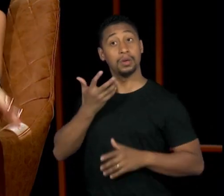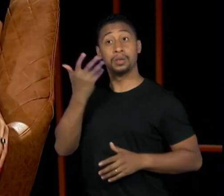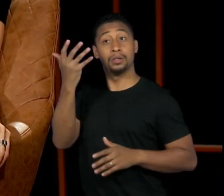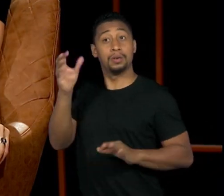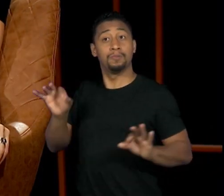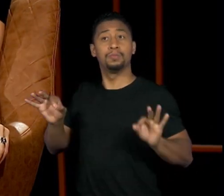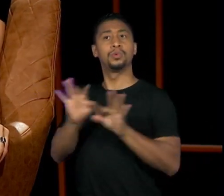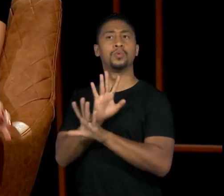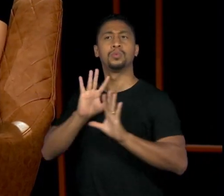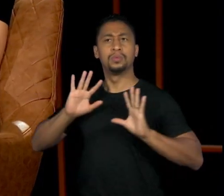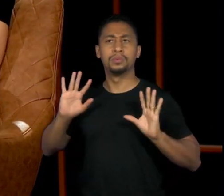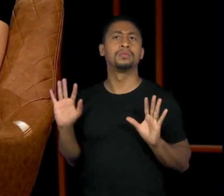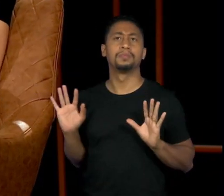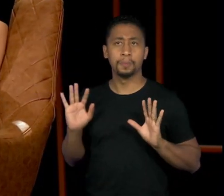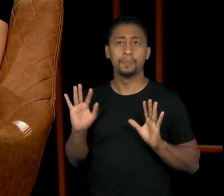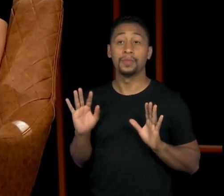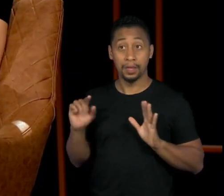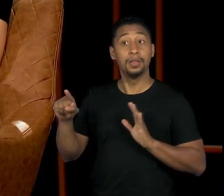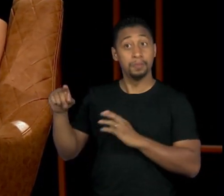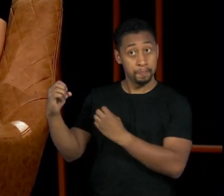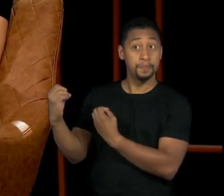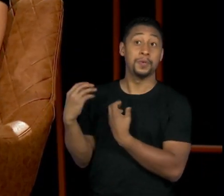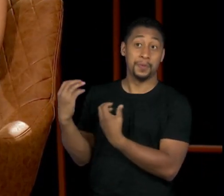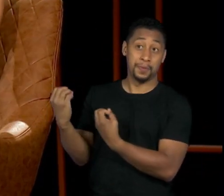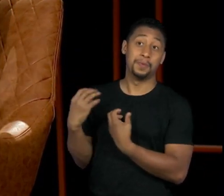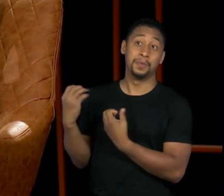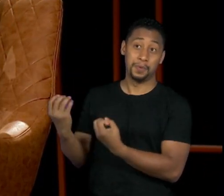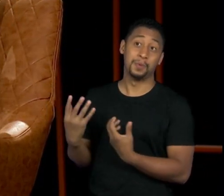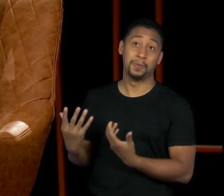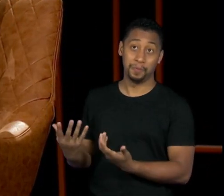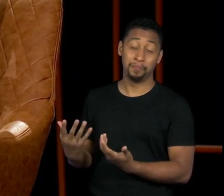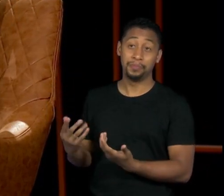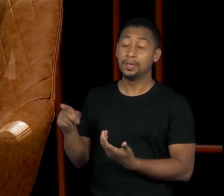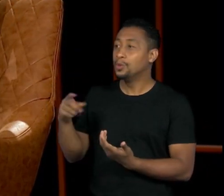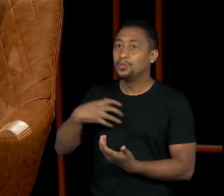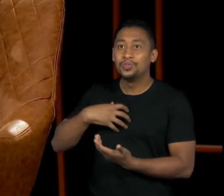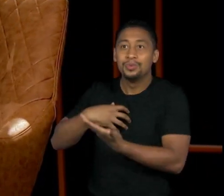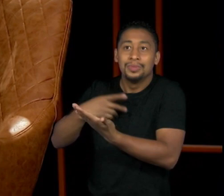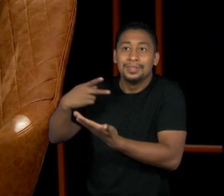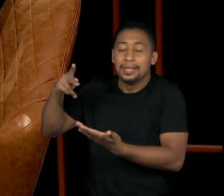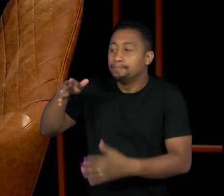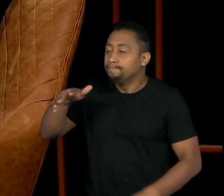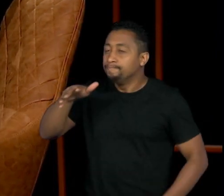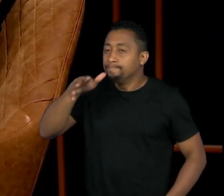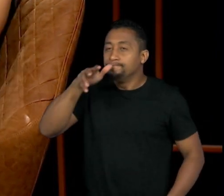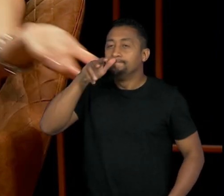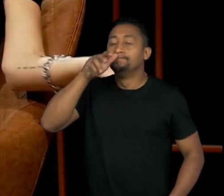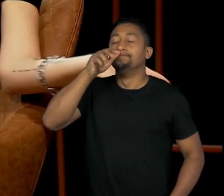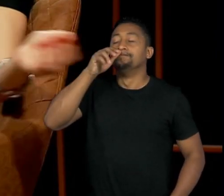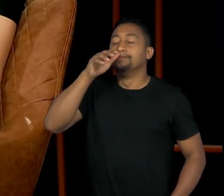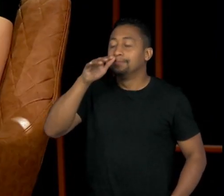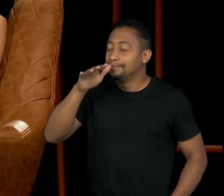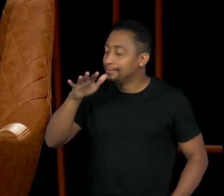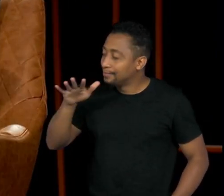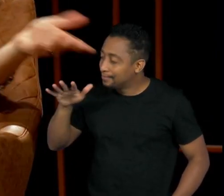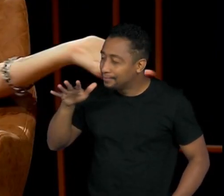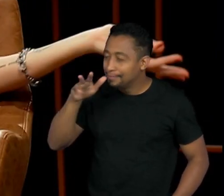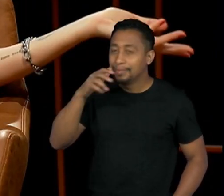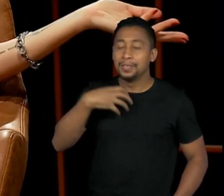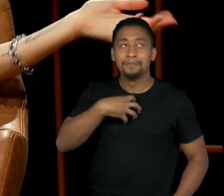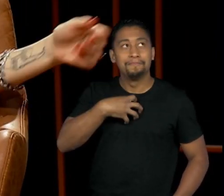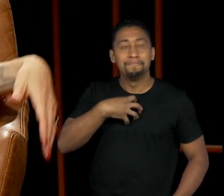é isso, ele me ensina no momento que ele respira, o Ney. Né? Quando eu vou na casa dele, quando estamos conversando